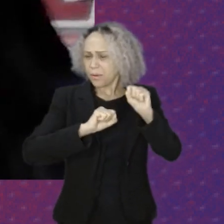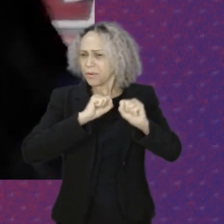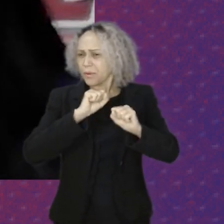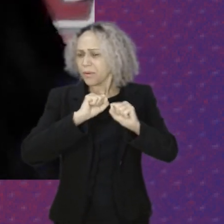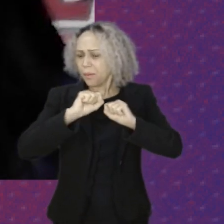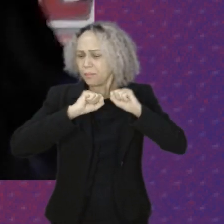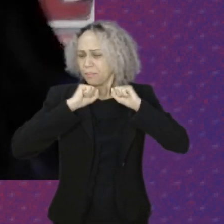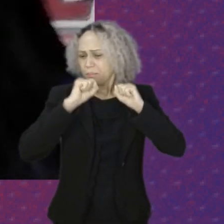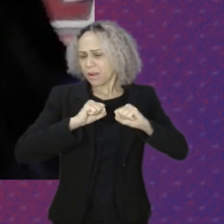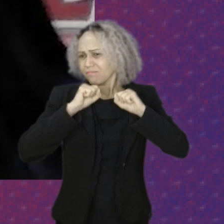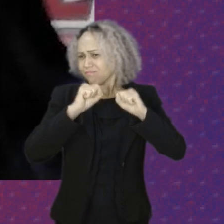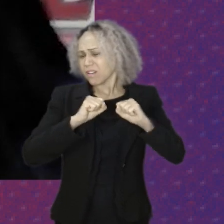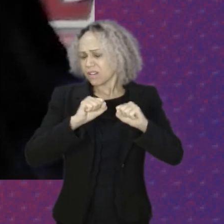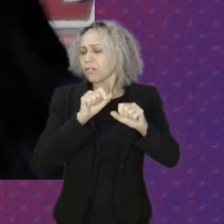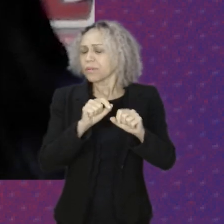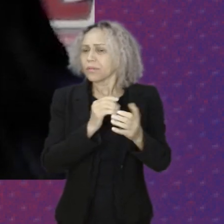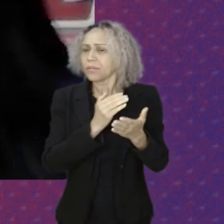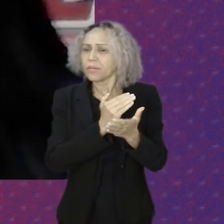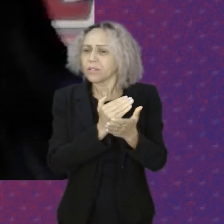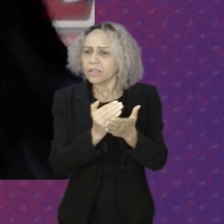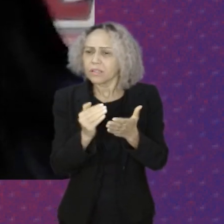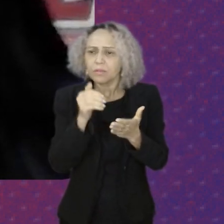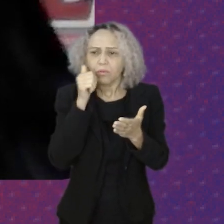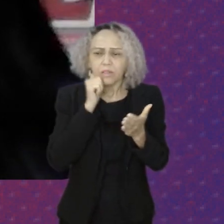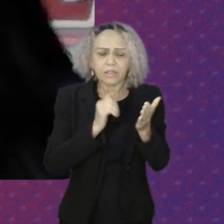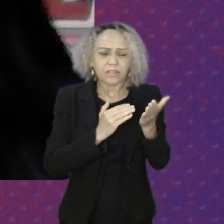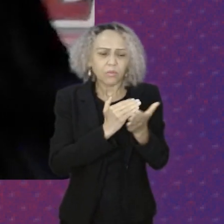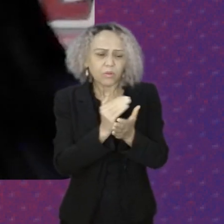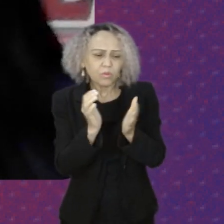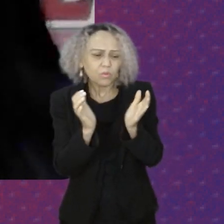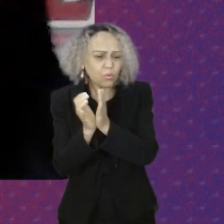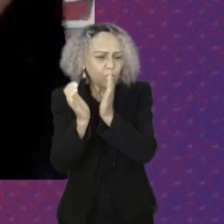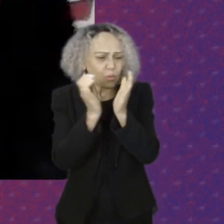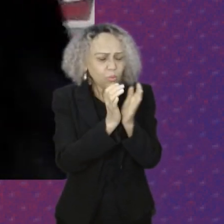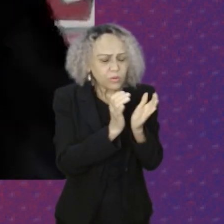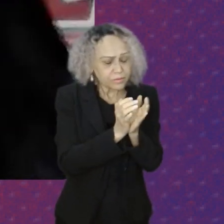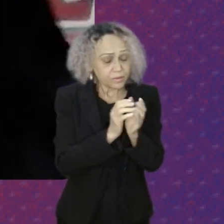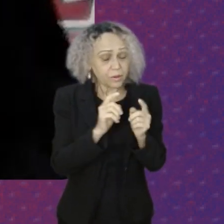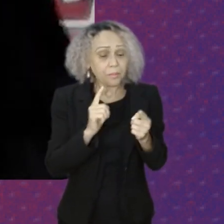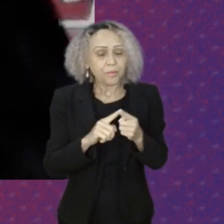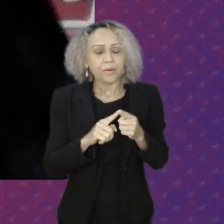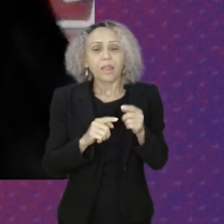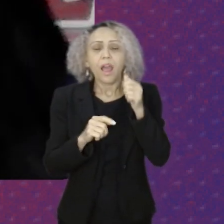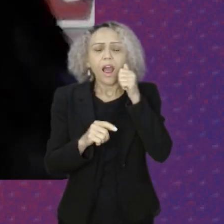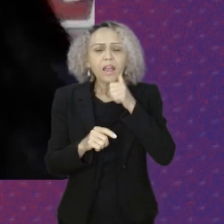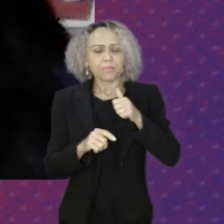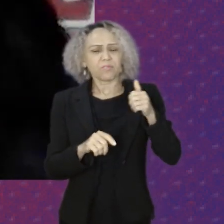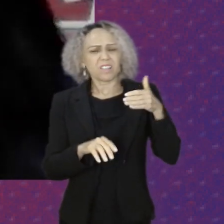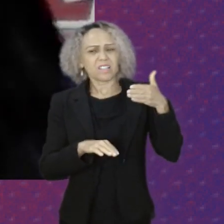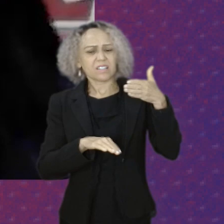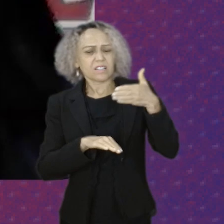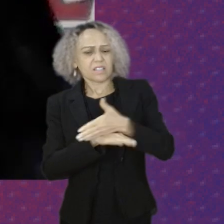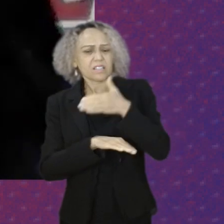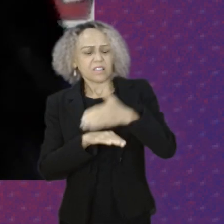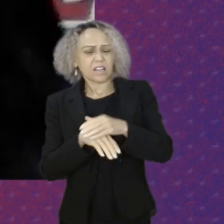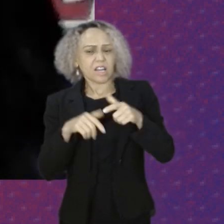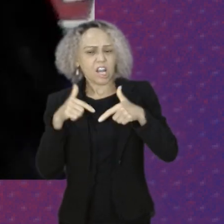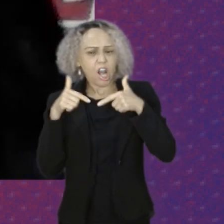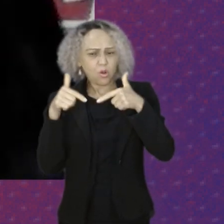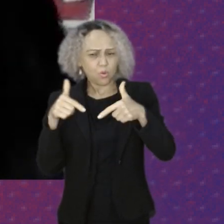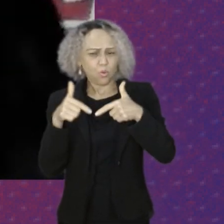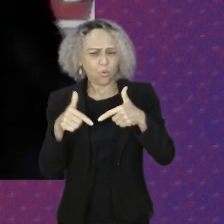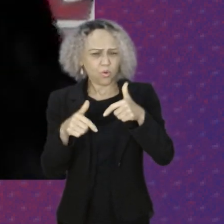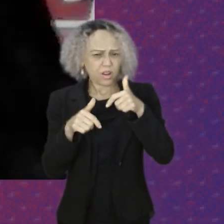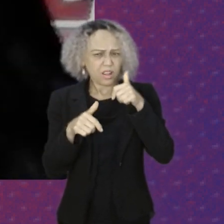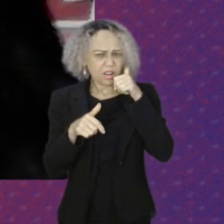porque não era simples também a inserção das mulheres na luta e na luta do movimento sindical. Então, para as mulheres